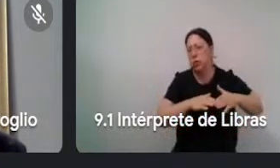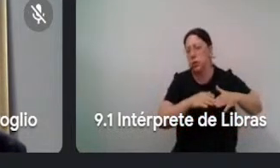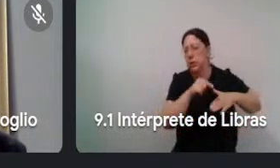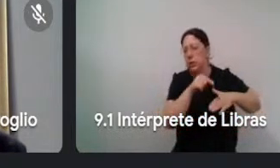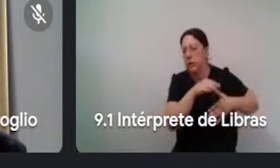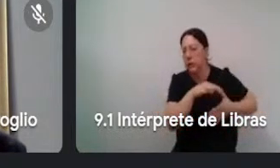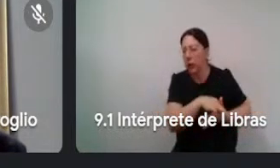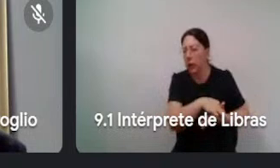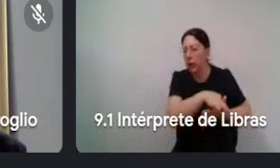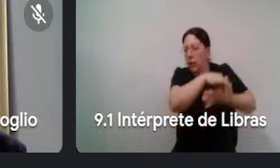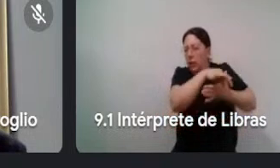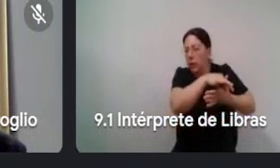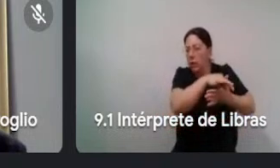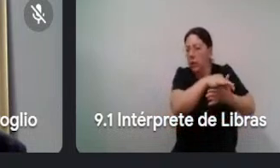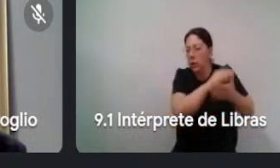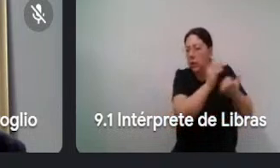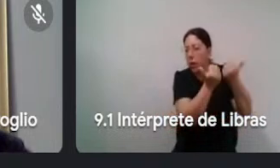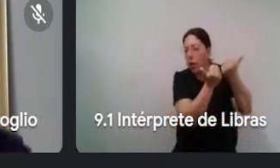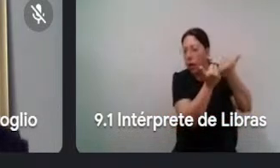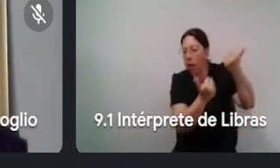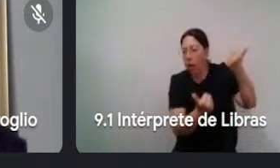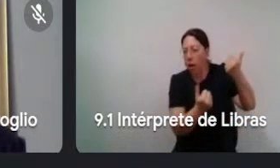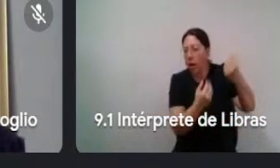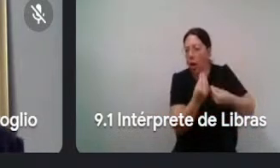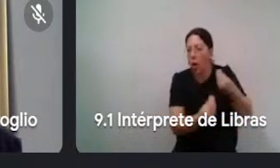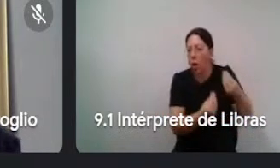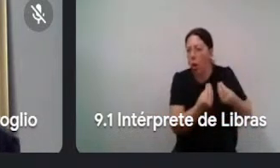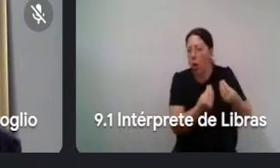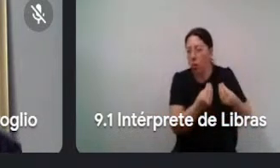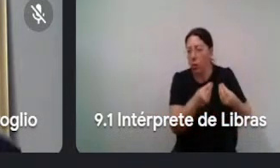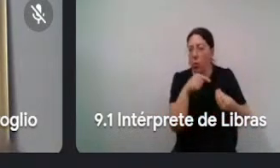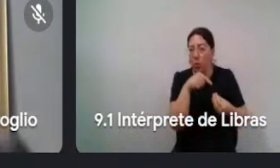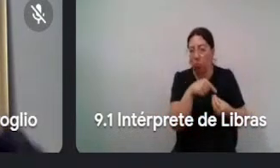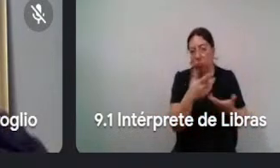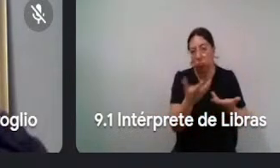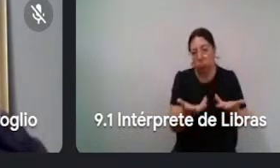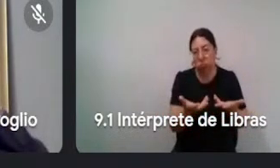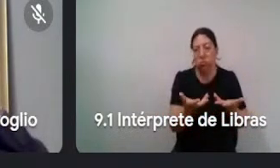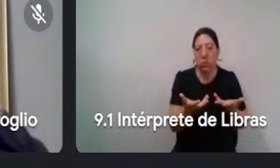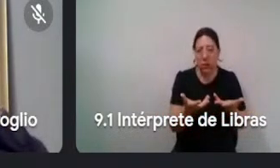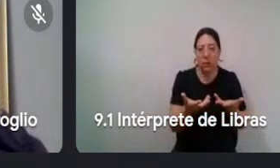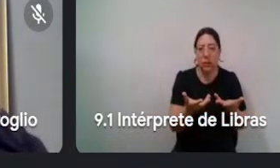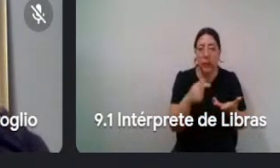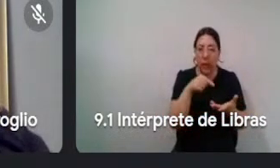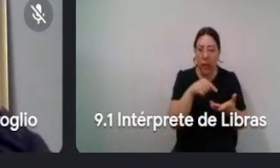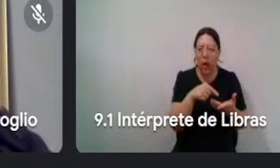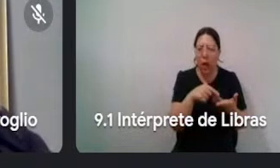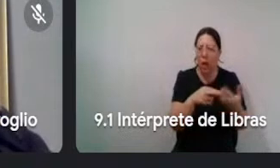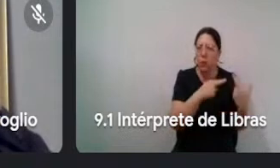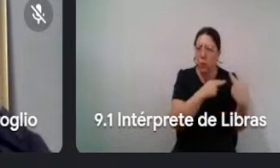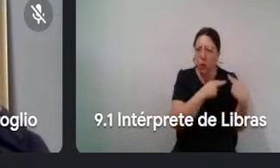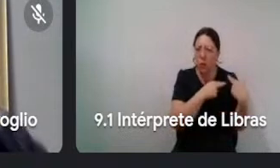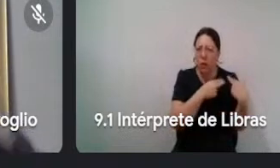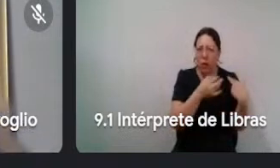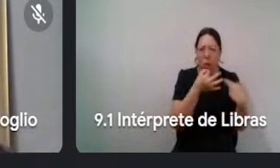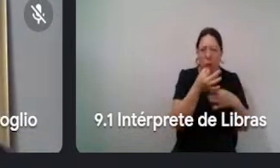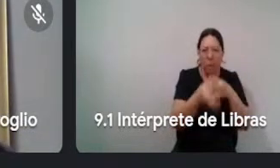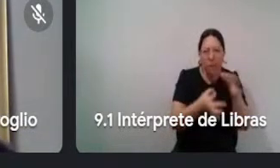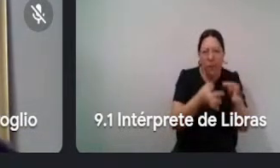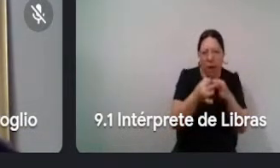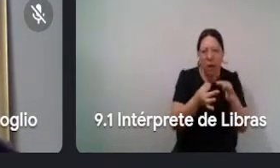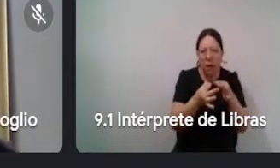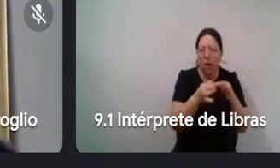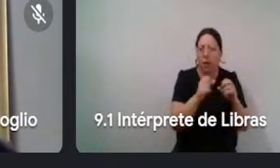ou da atuação como formador de opinião, aumenta a potencialidade da informação